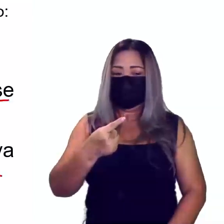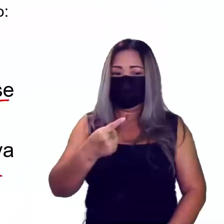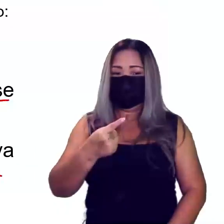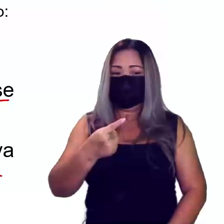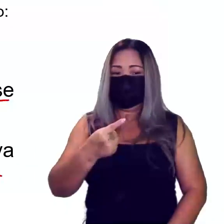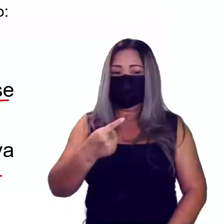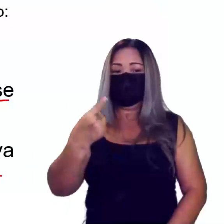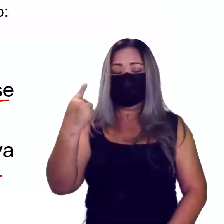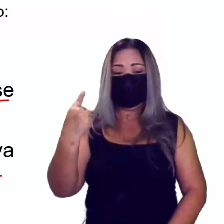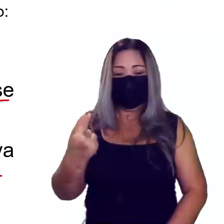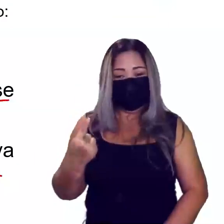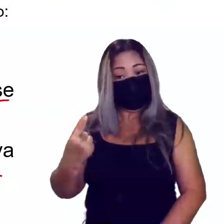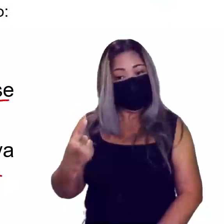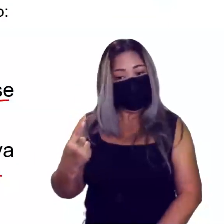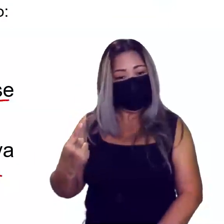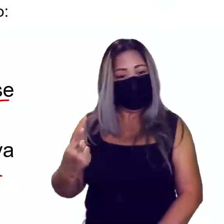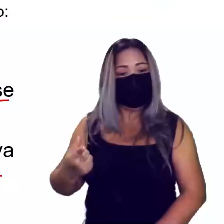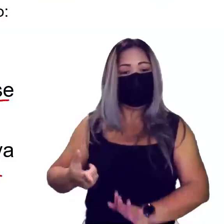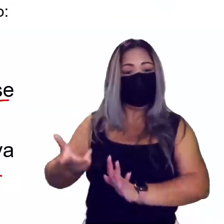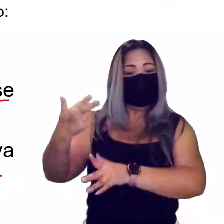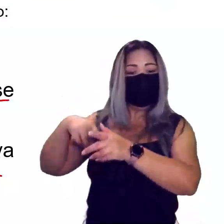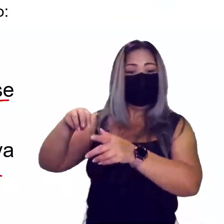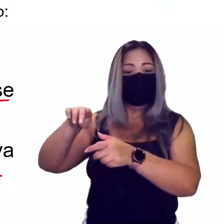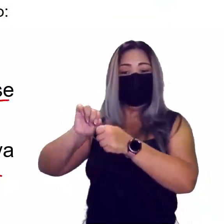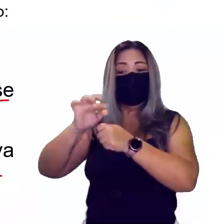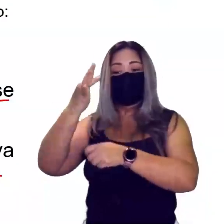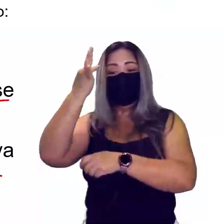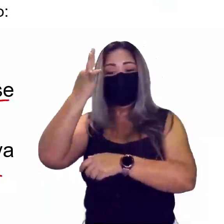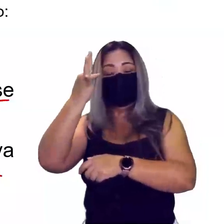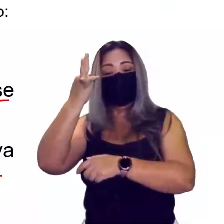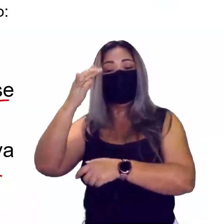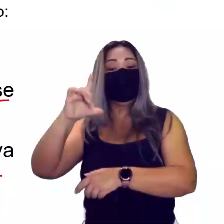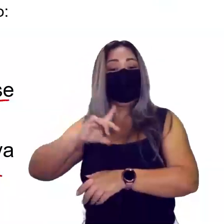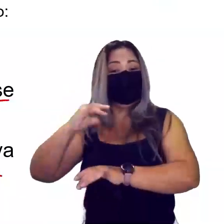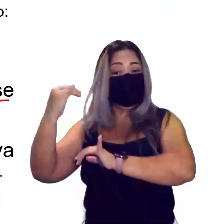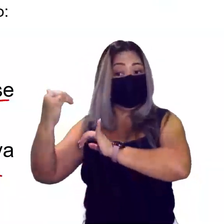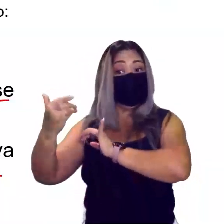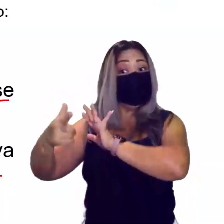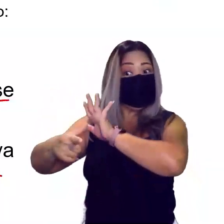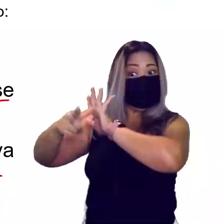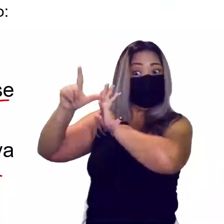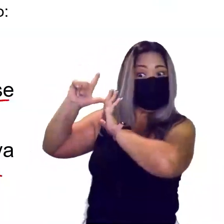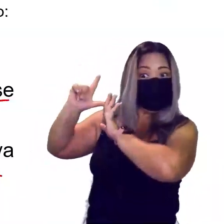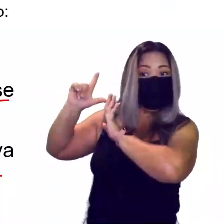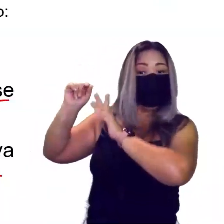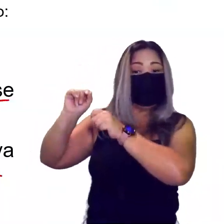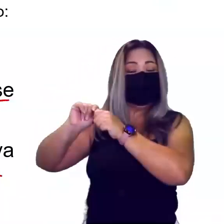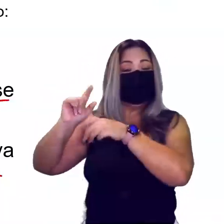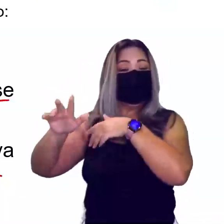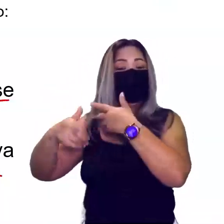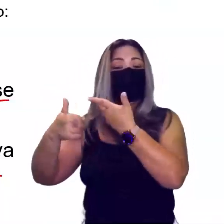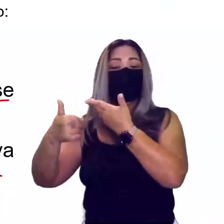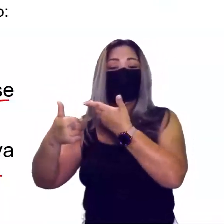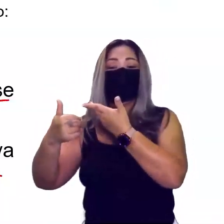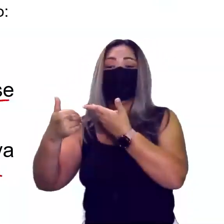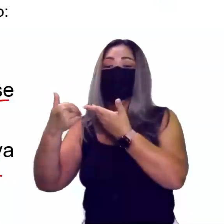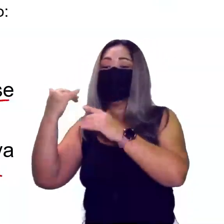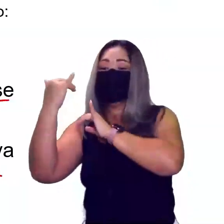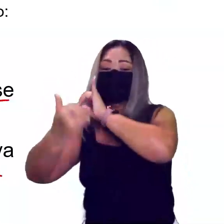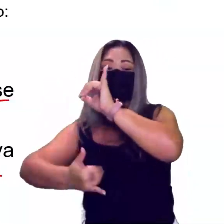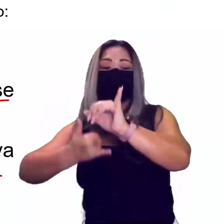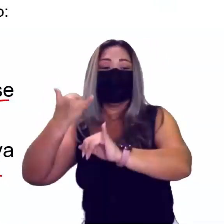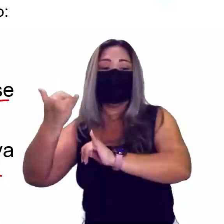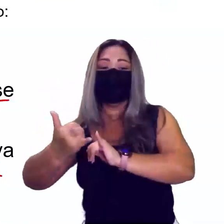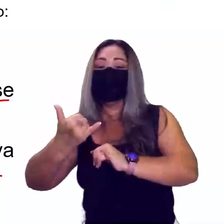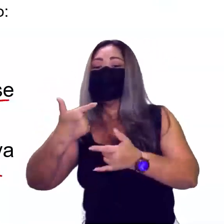Vamos voltar aqui na 1, ó. Anterior à cosmologia filosófica, anterior, tá? Cuja narrativa